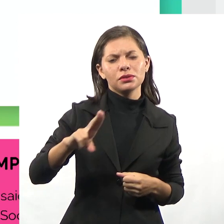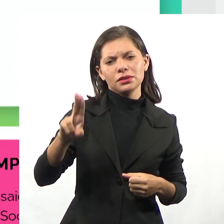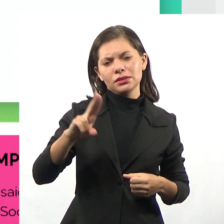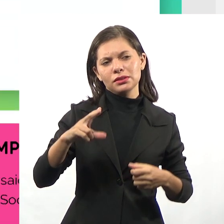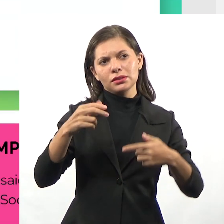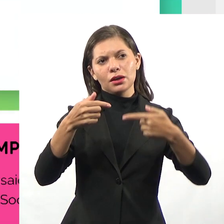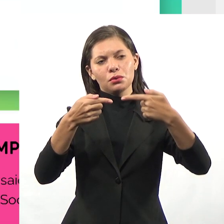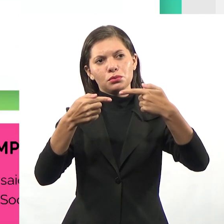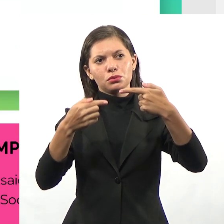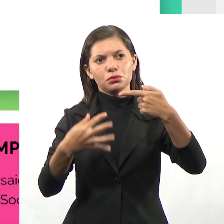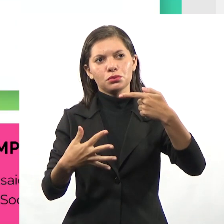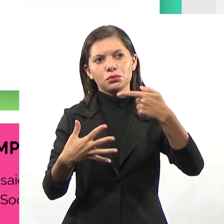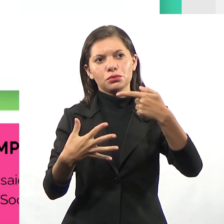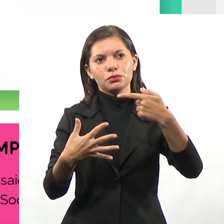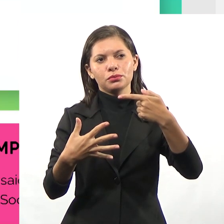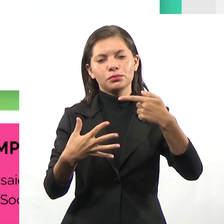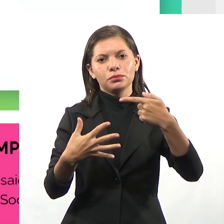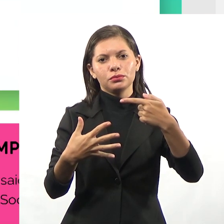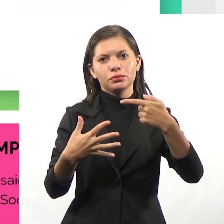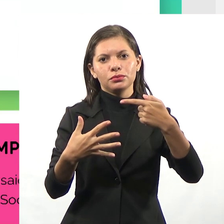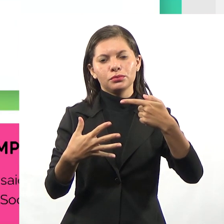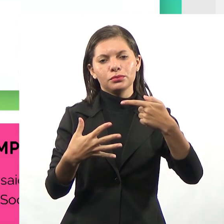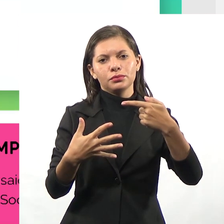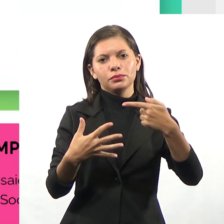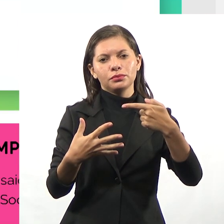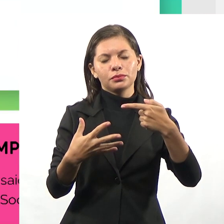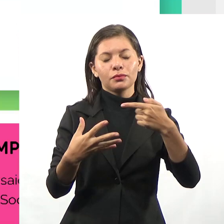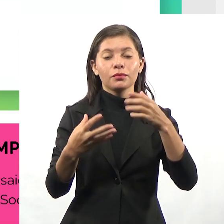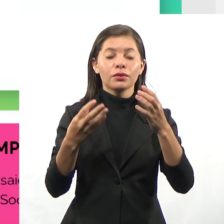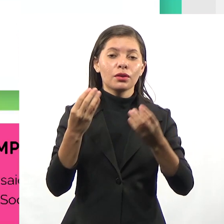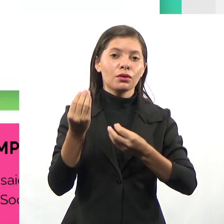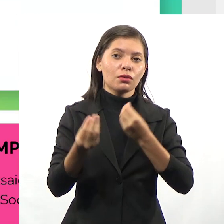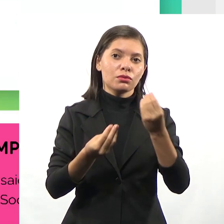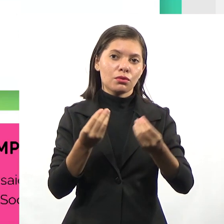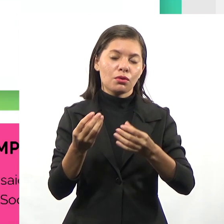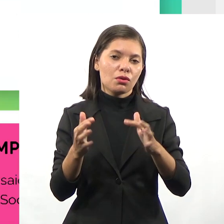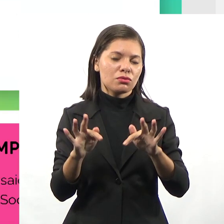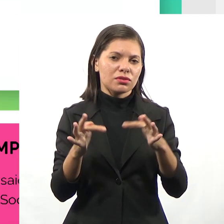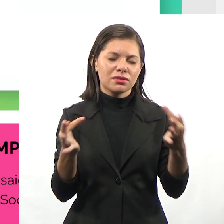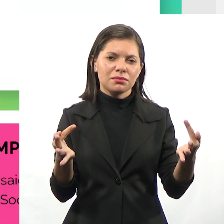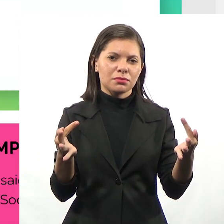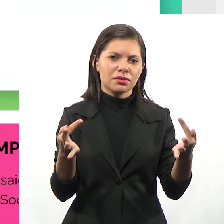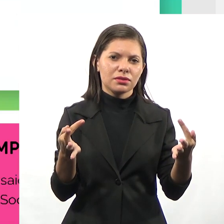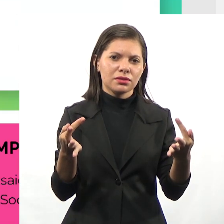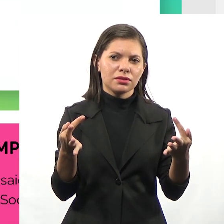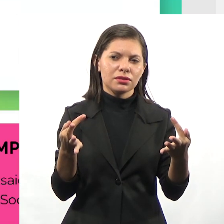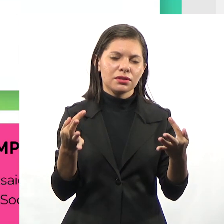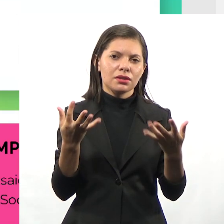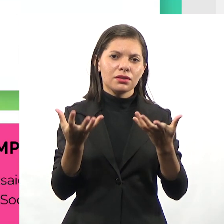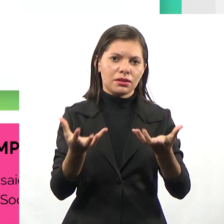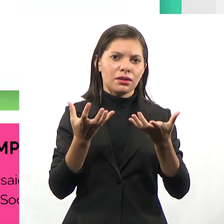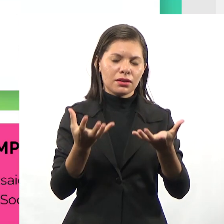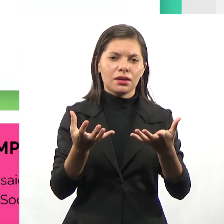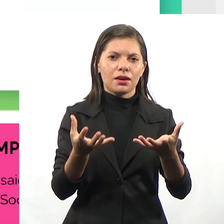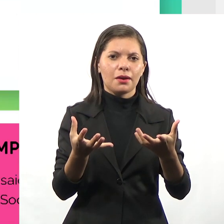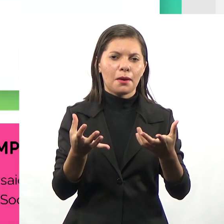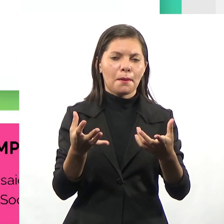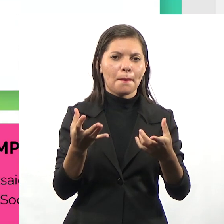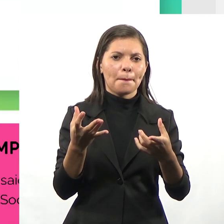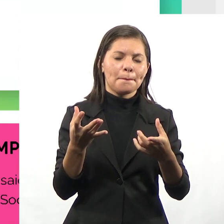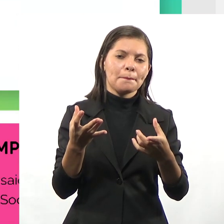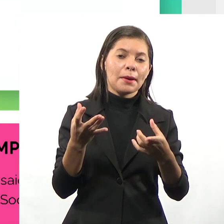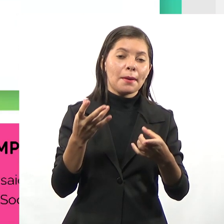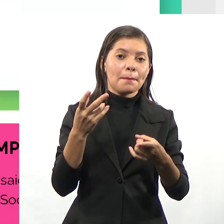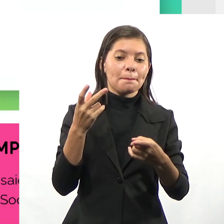Google de forma mais produtiva? Ou simplesmente quando você quer algo no Google, você